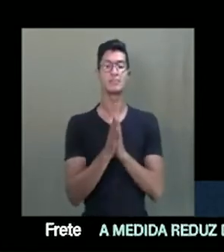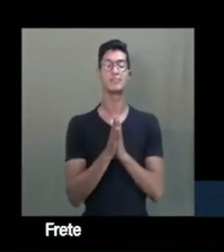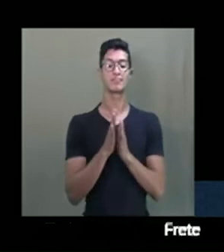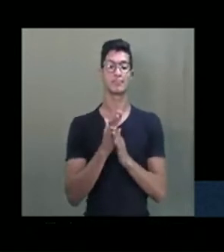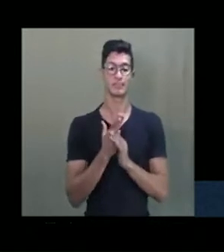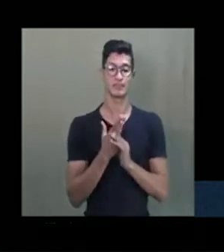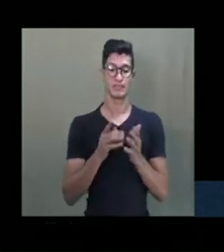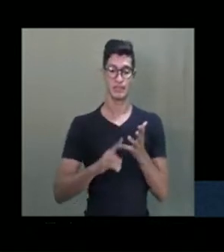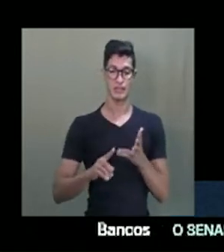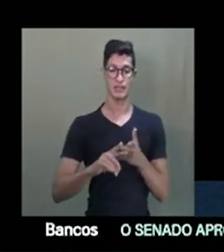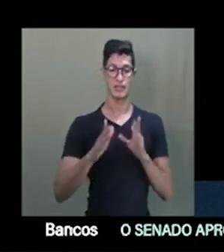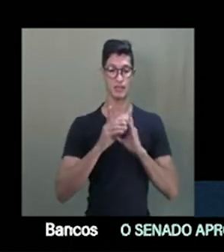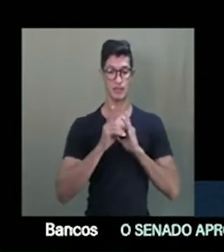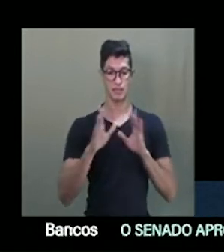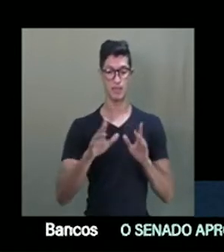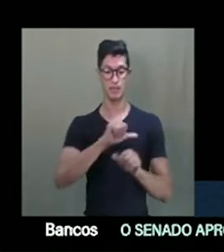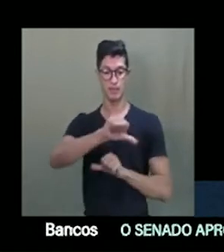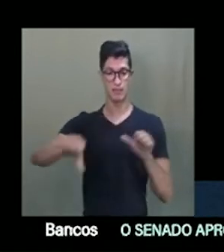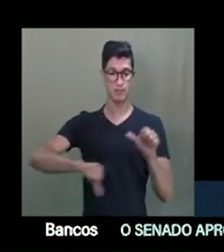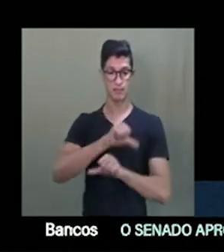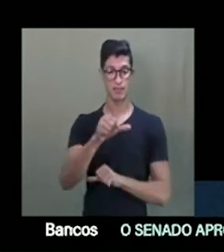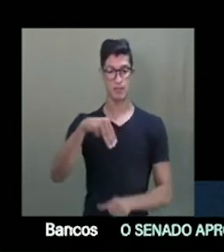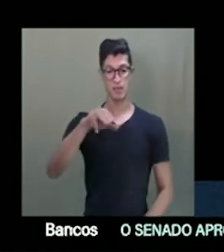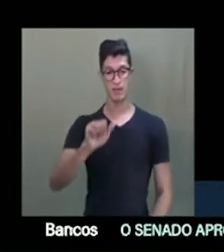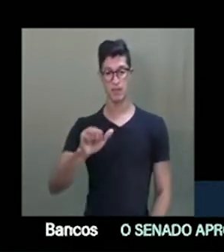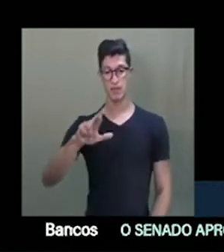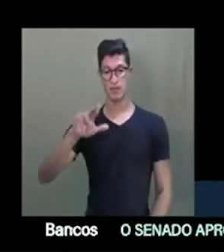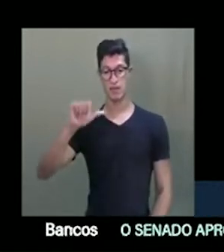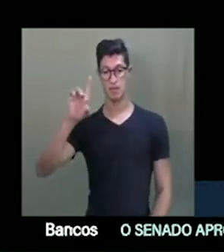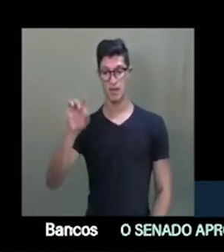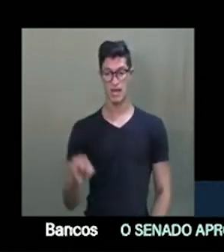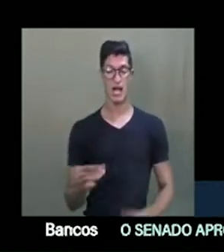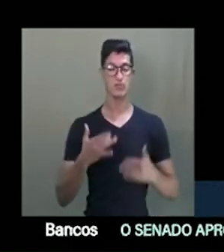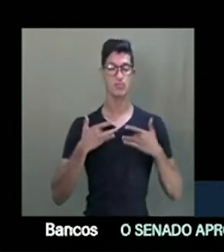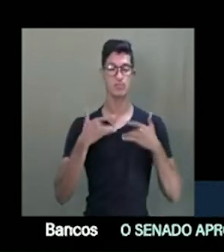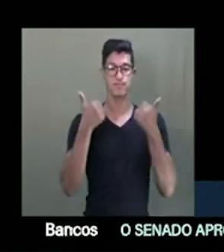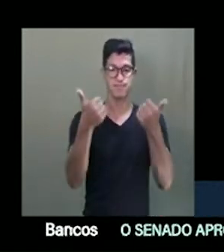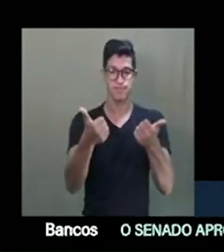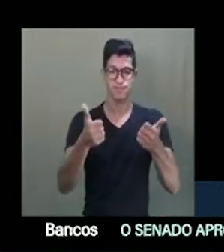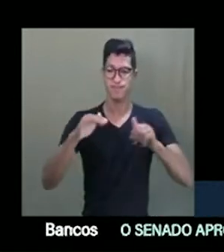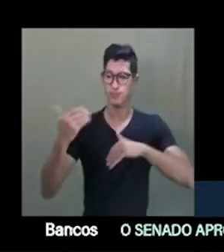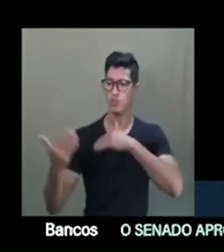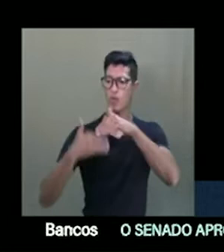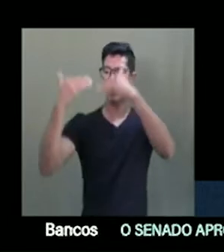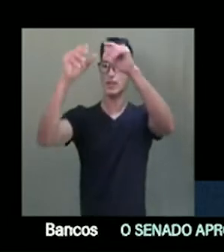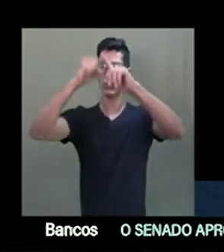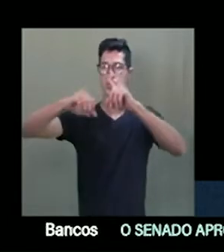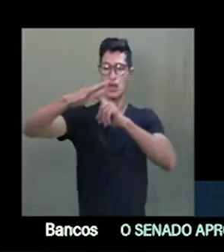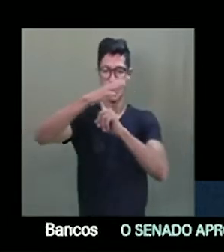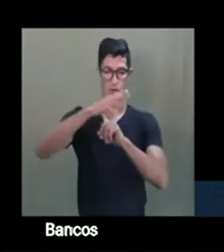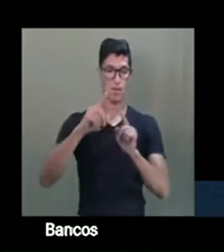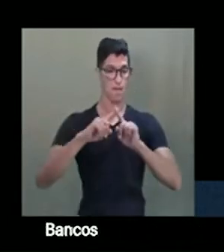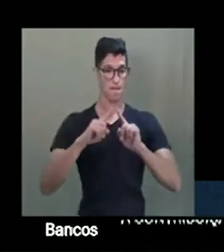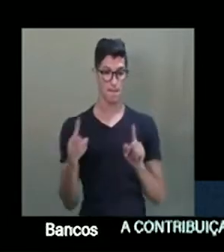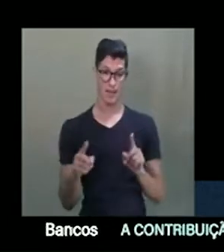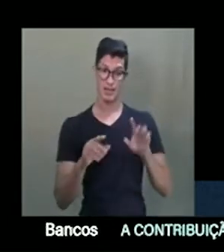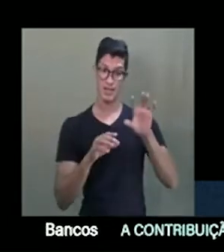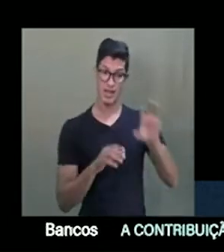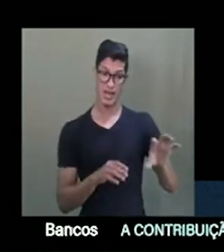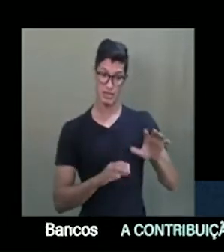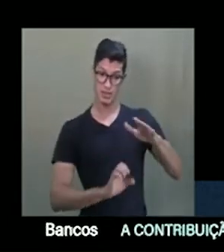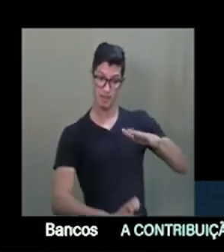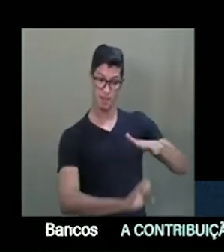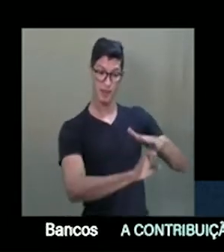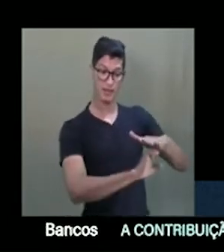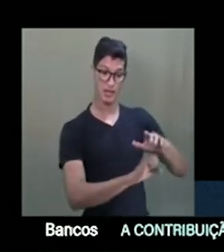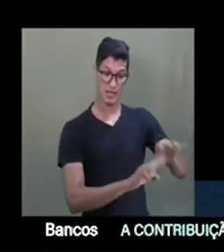porque é a democracia que transforma o mercado em um mercado saudável, de crescimento social, etc. tal. Mas estes